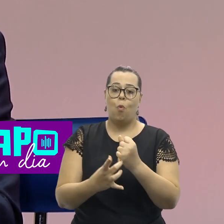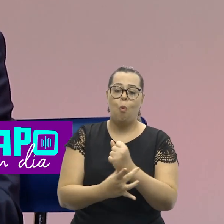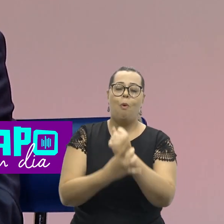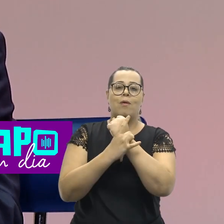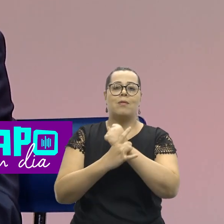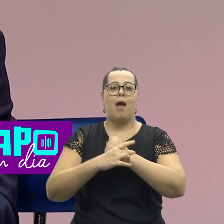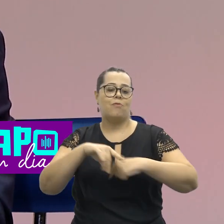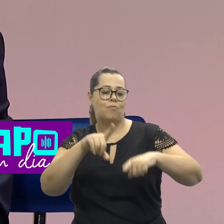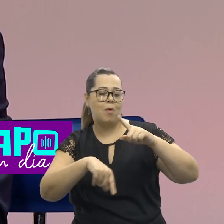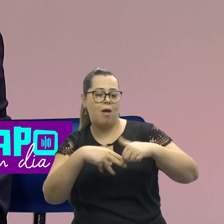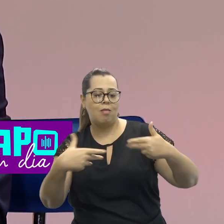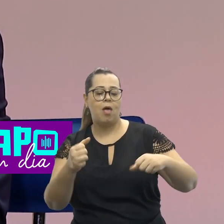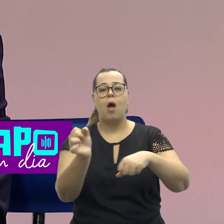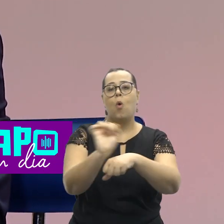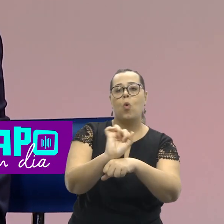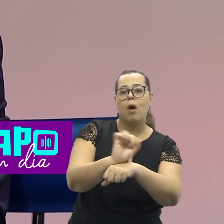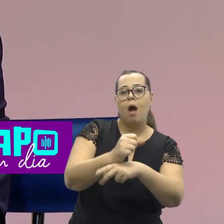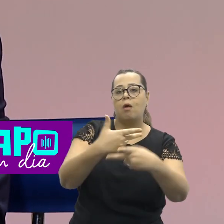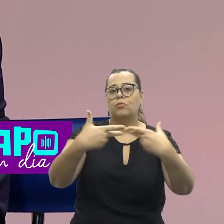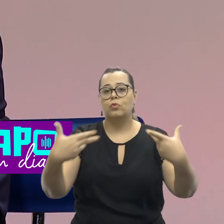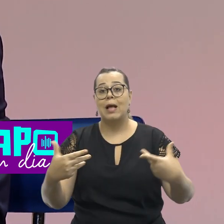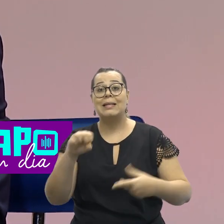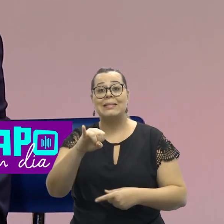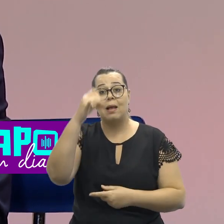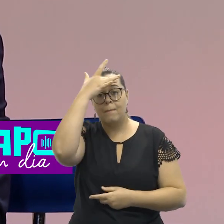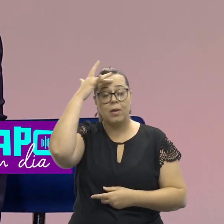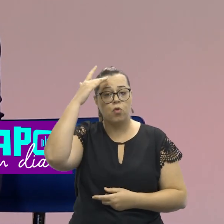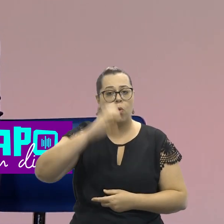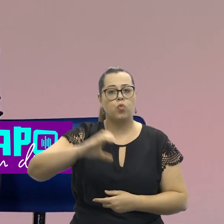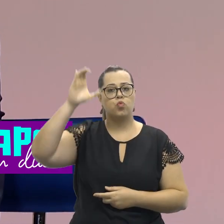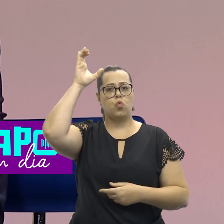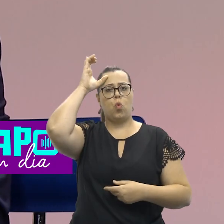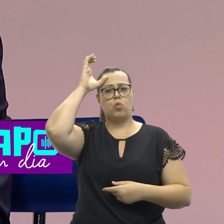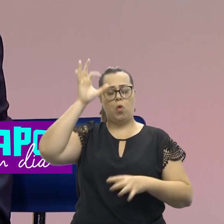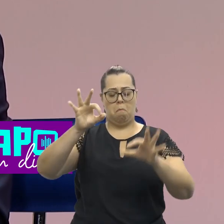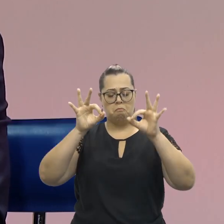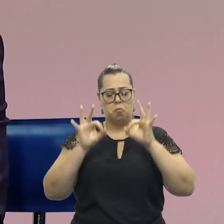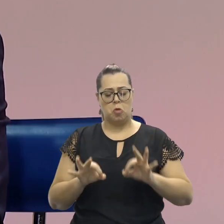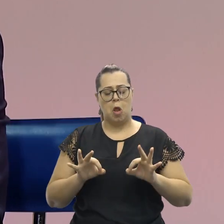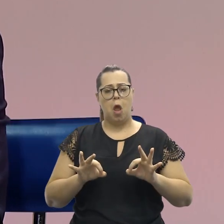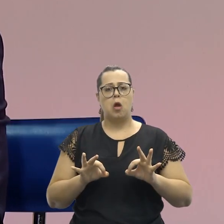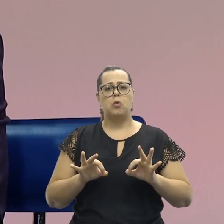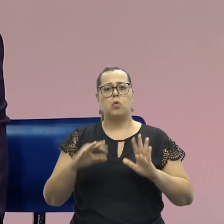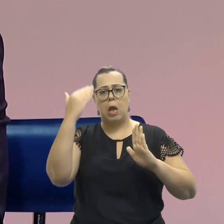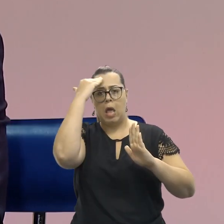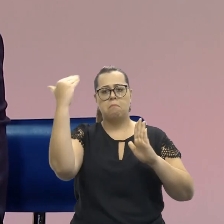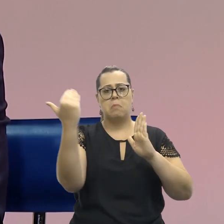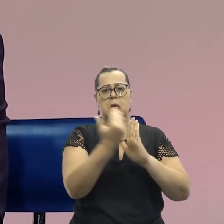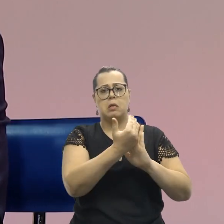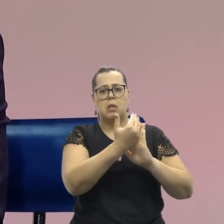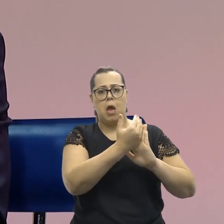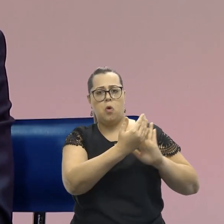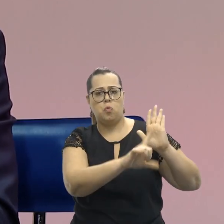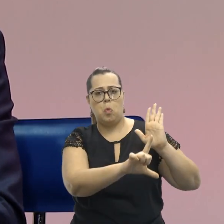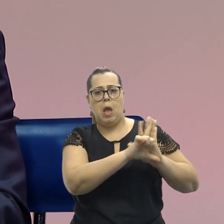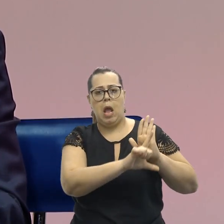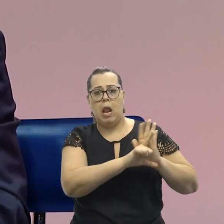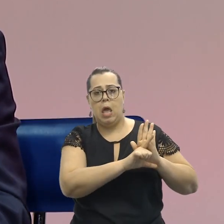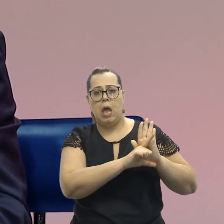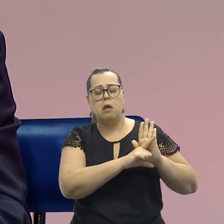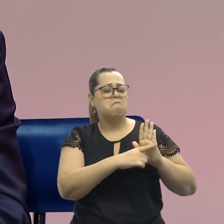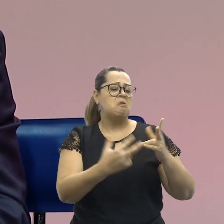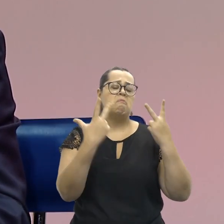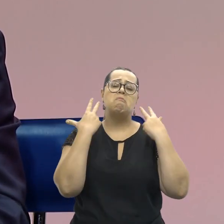Eu entendo que quem não comete infração, ou seja, que anda dentro dos parâmetros do Código de Trânsito Brasileiro, pode